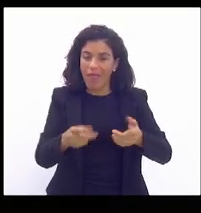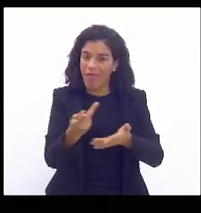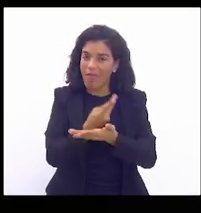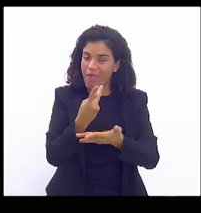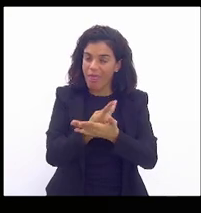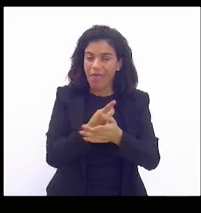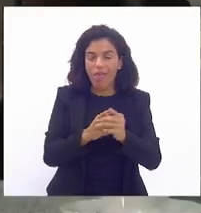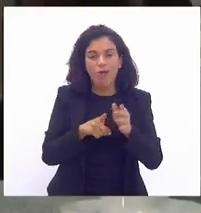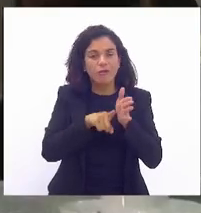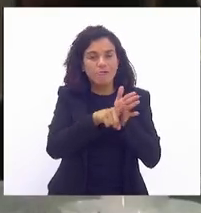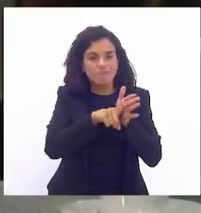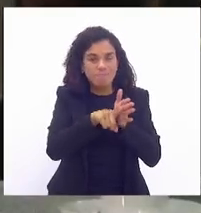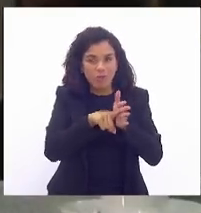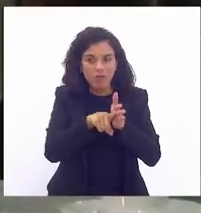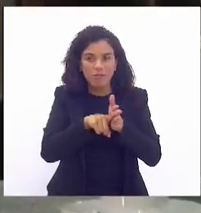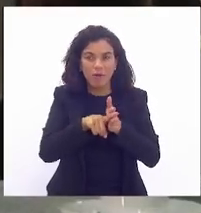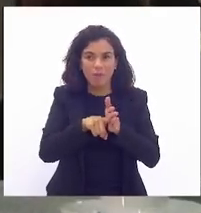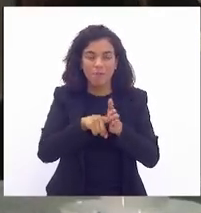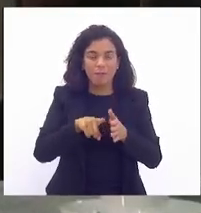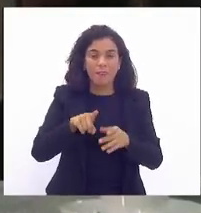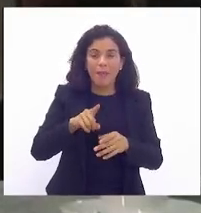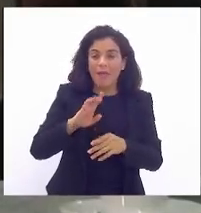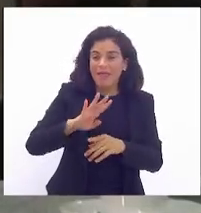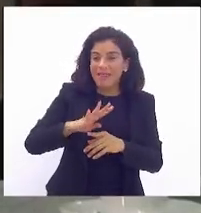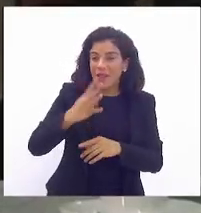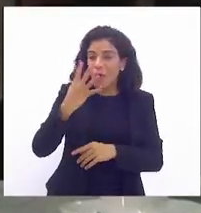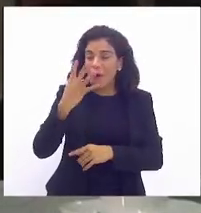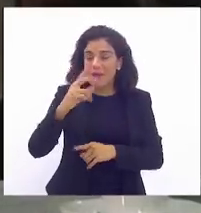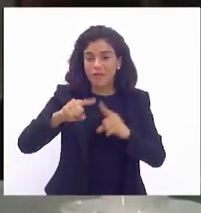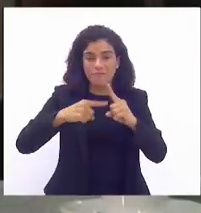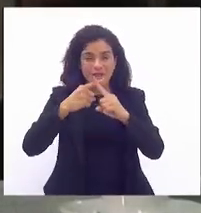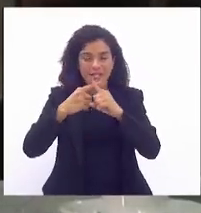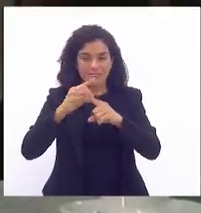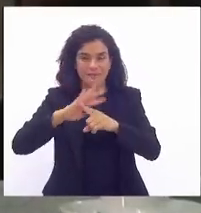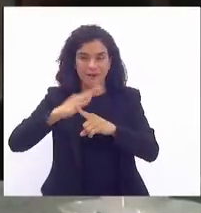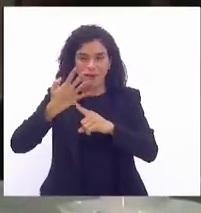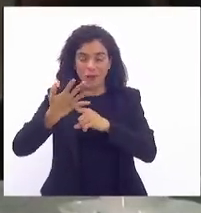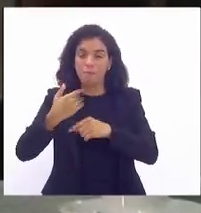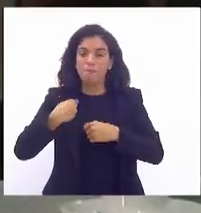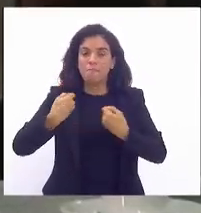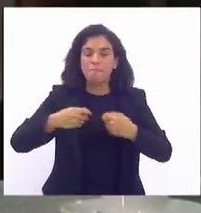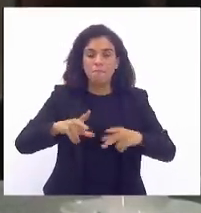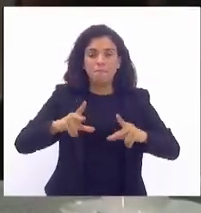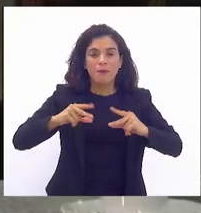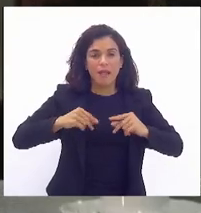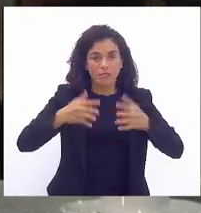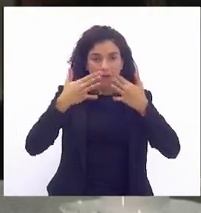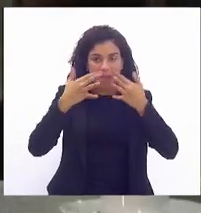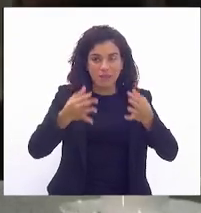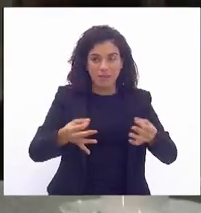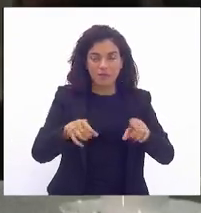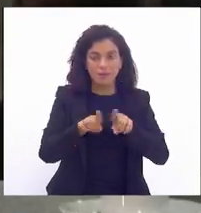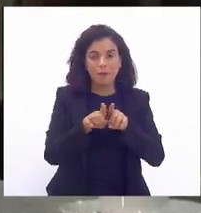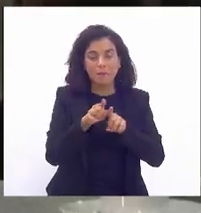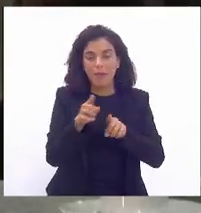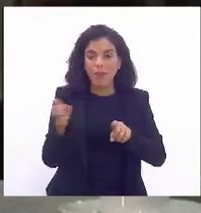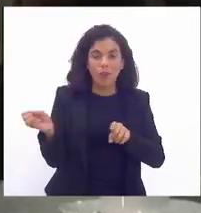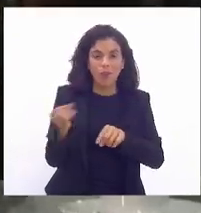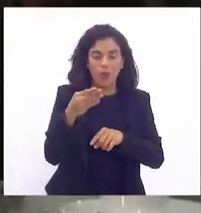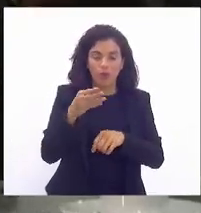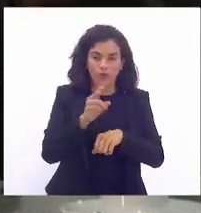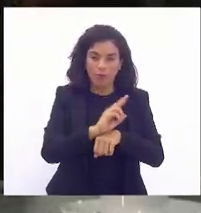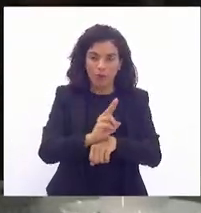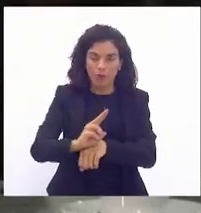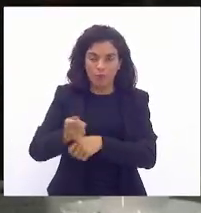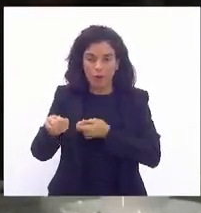chegou até quase ser 4 vezes maior. E como é um caso de saúde pública, isso merece uma atenção, merece um outro monitoramento, que deve